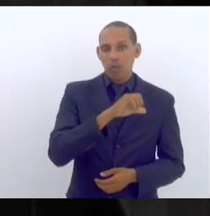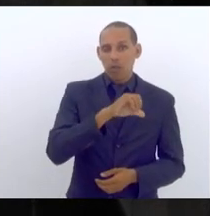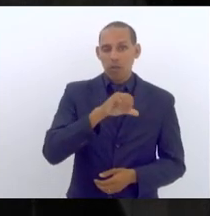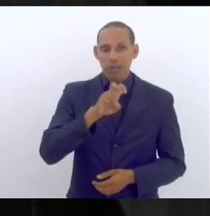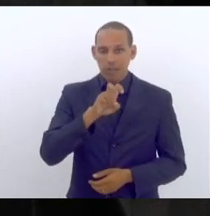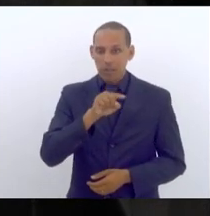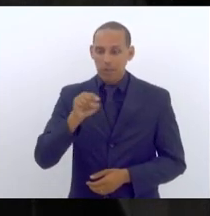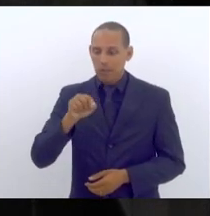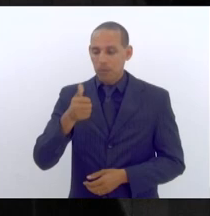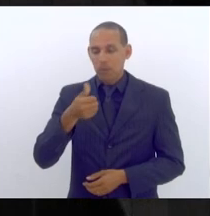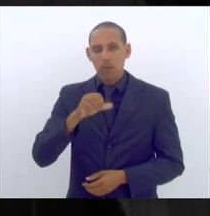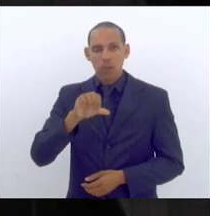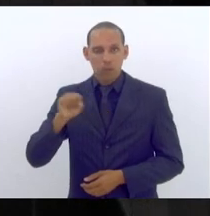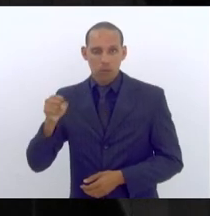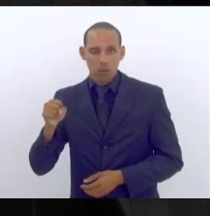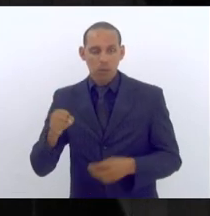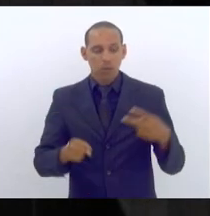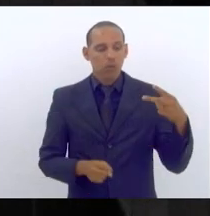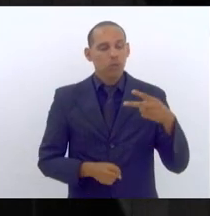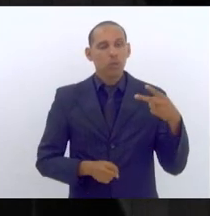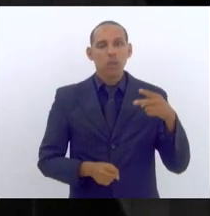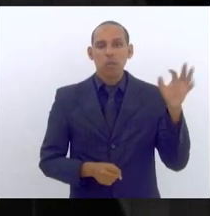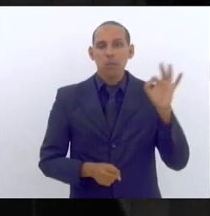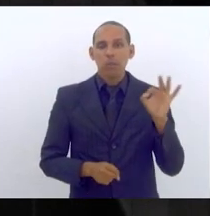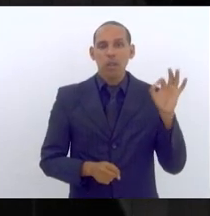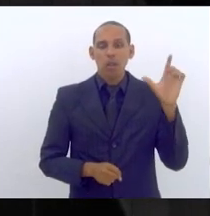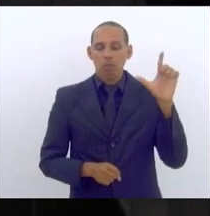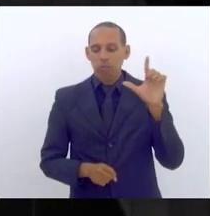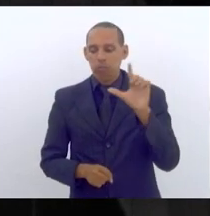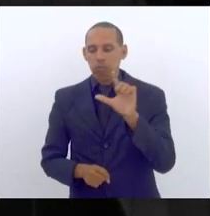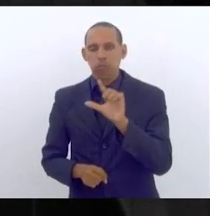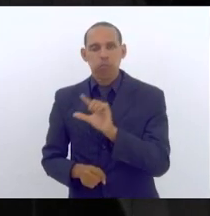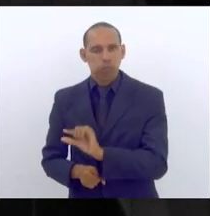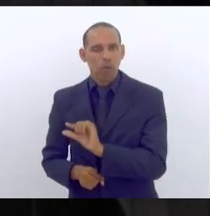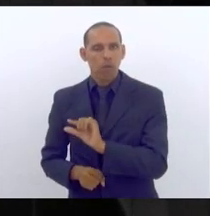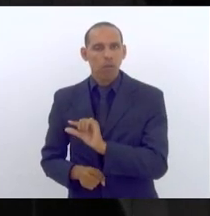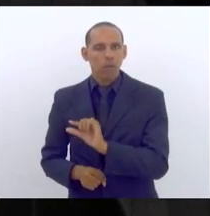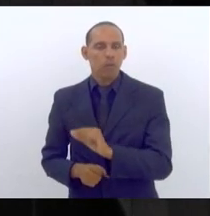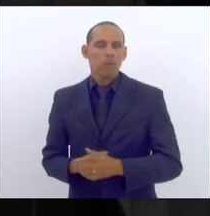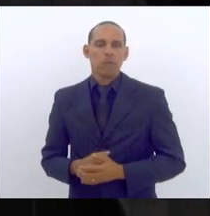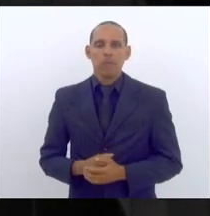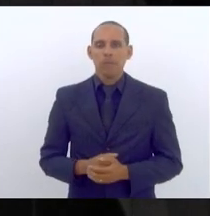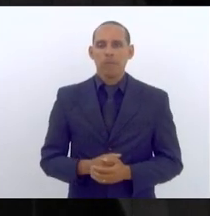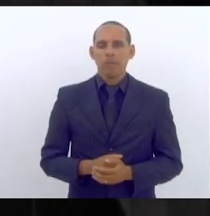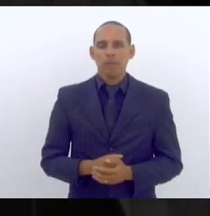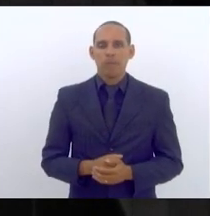de 22 por cento para em 98